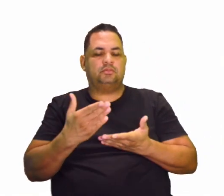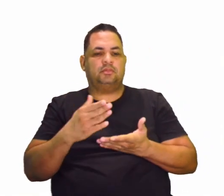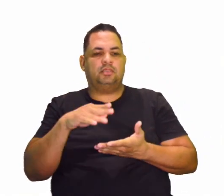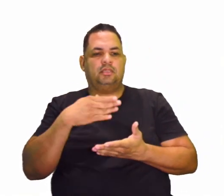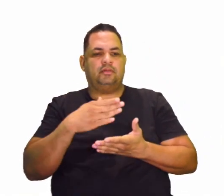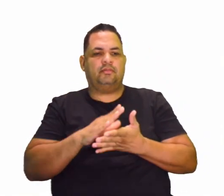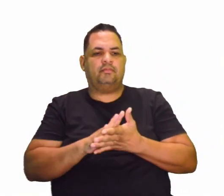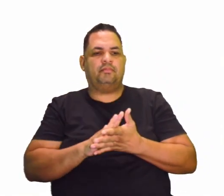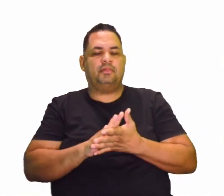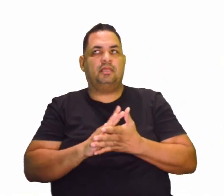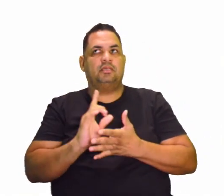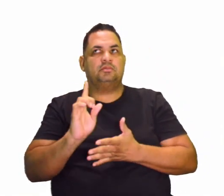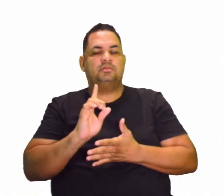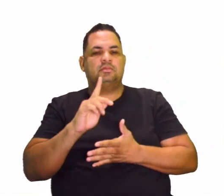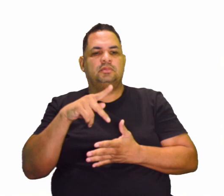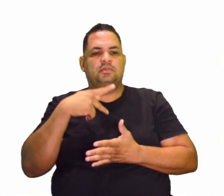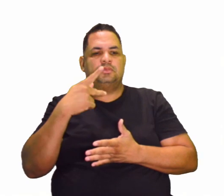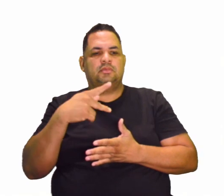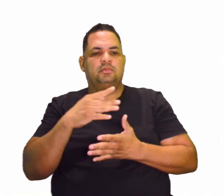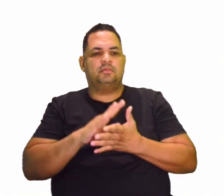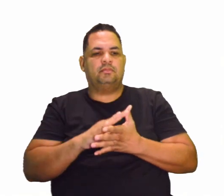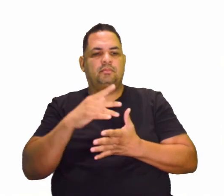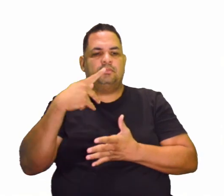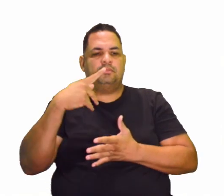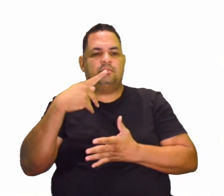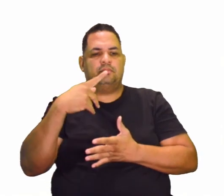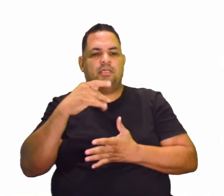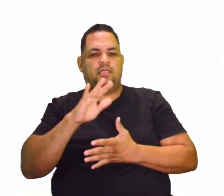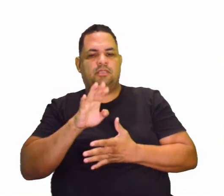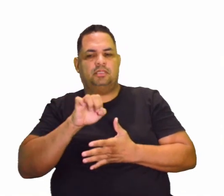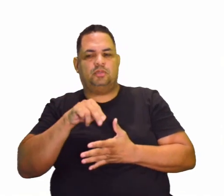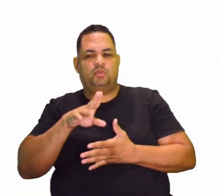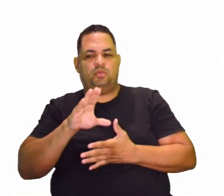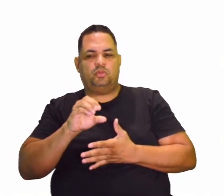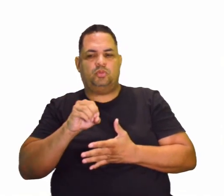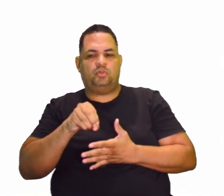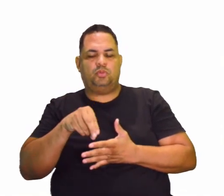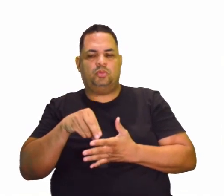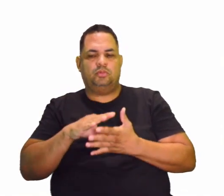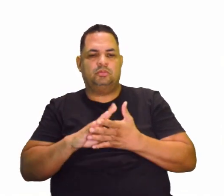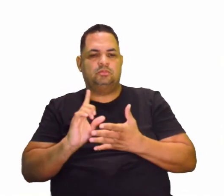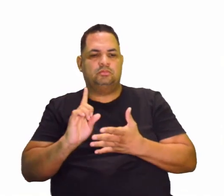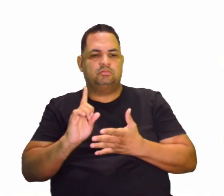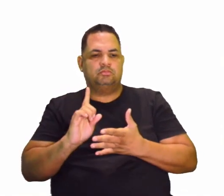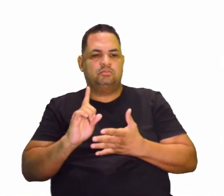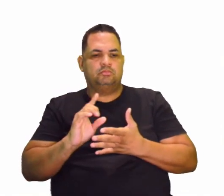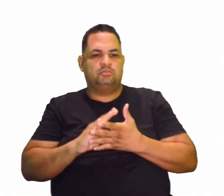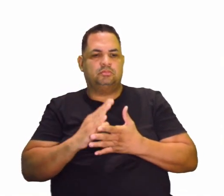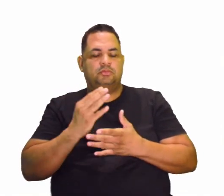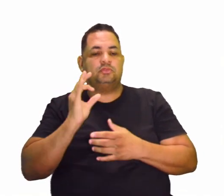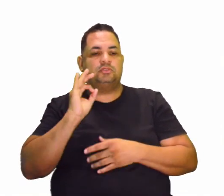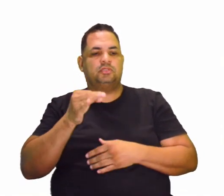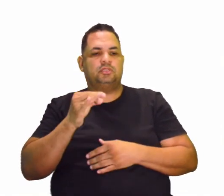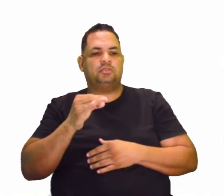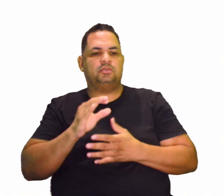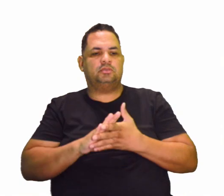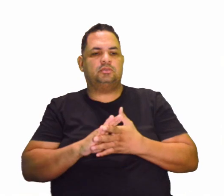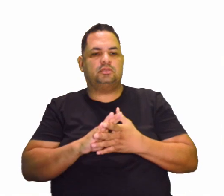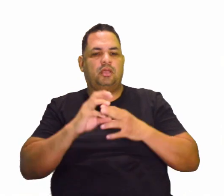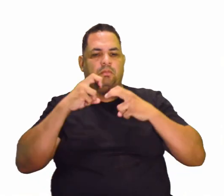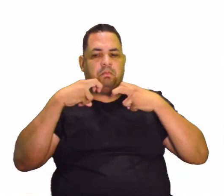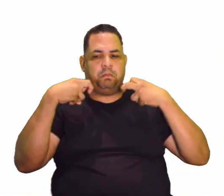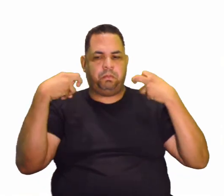Versalhes. Não estamos falando do Partenon, então é correto, Coliseu, nem o Templo de